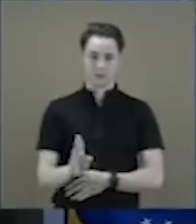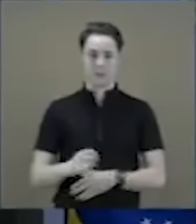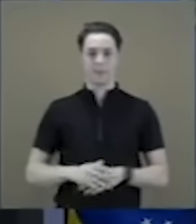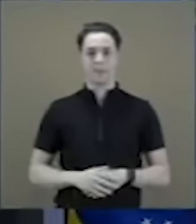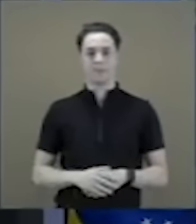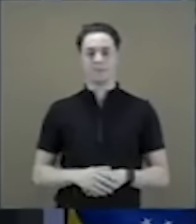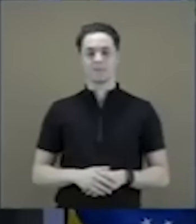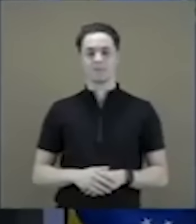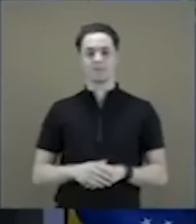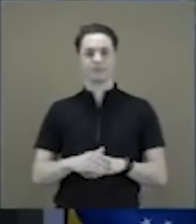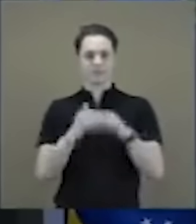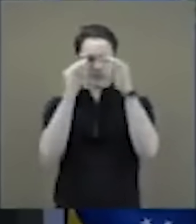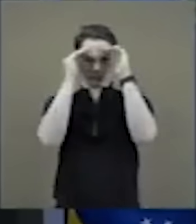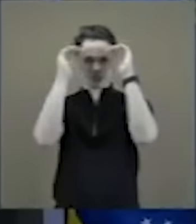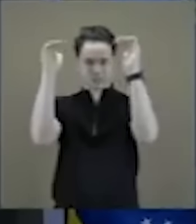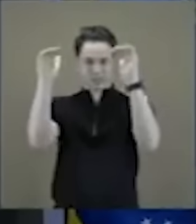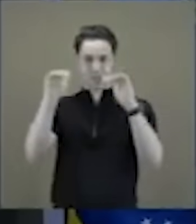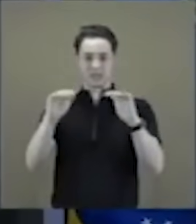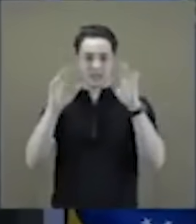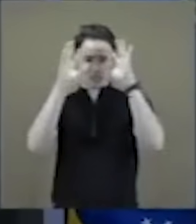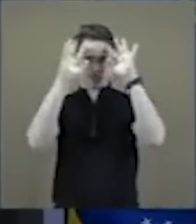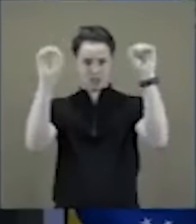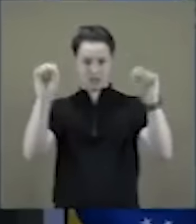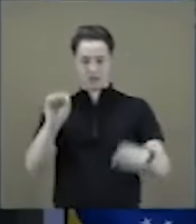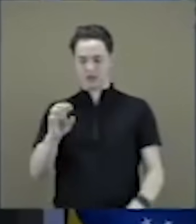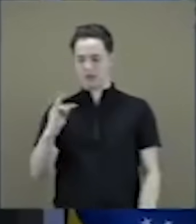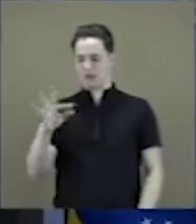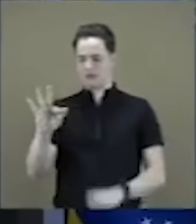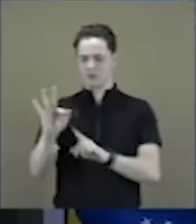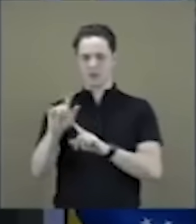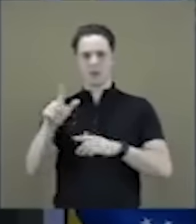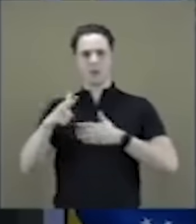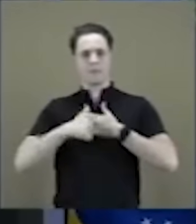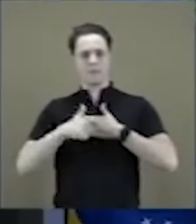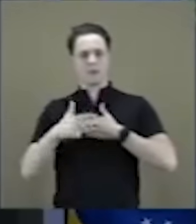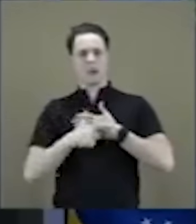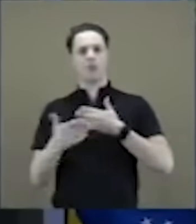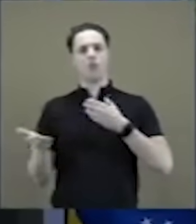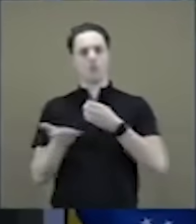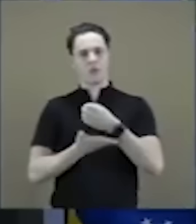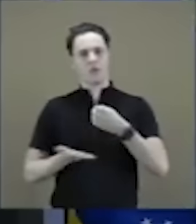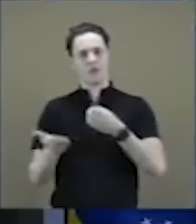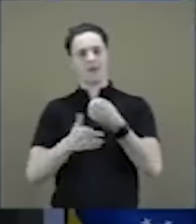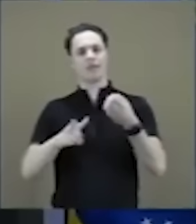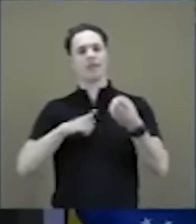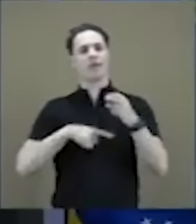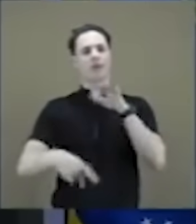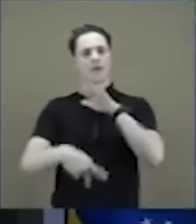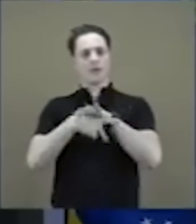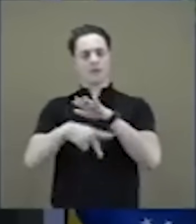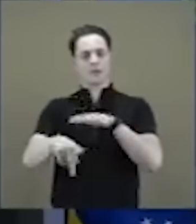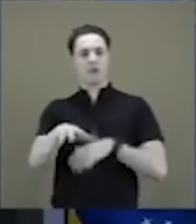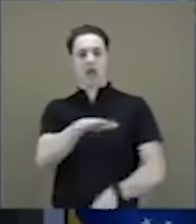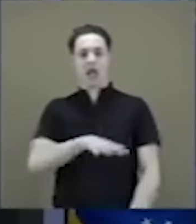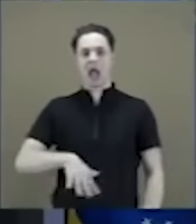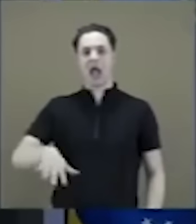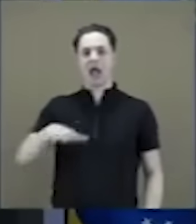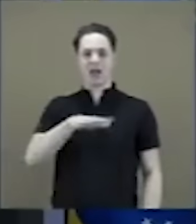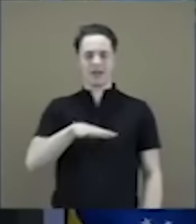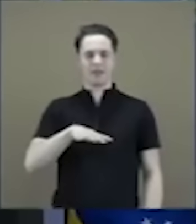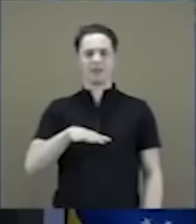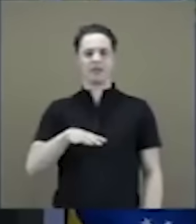O Supremo Tribunal Federal, que tem um papel fundamental dentro do Estado Democrático de Direito,